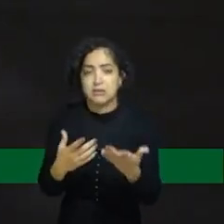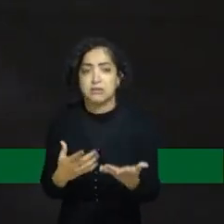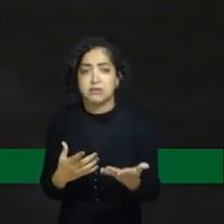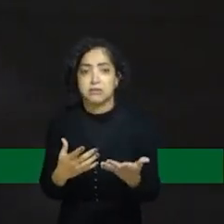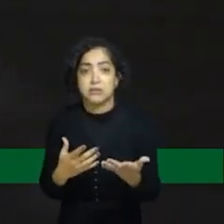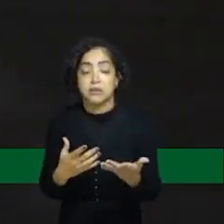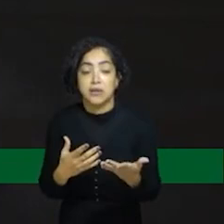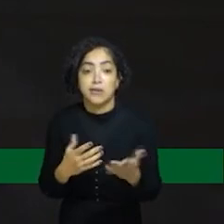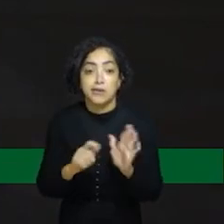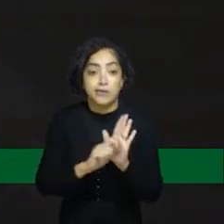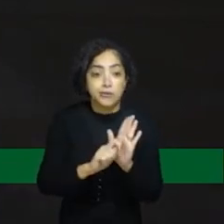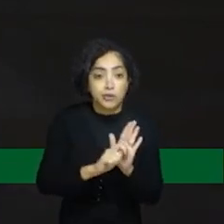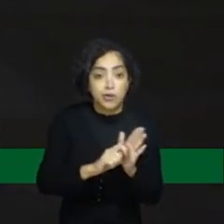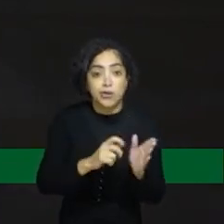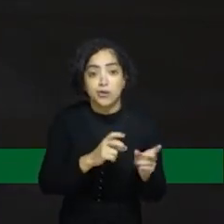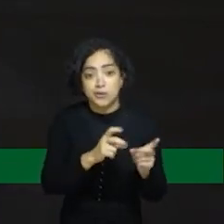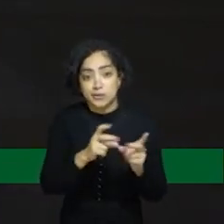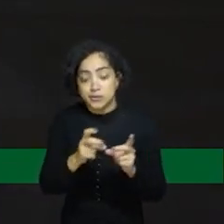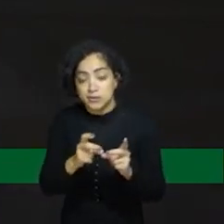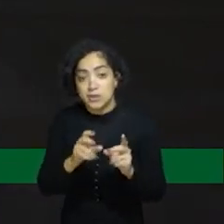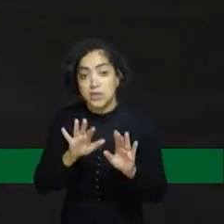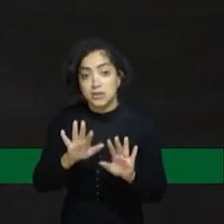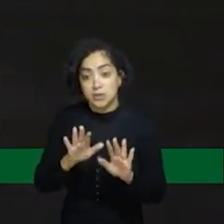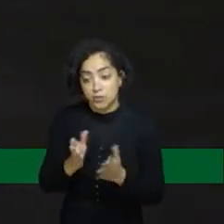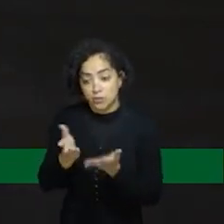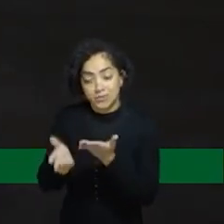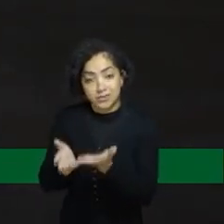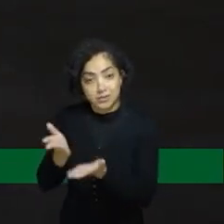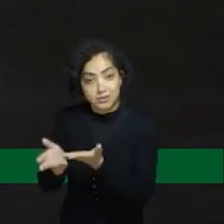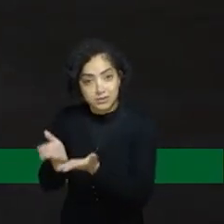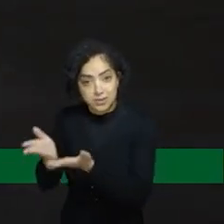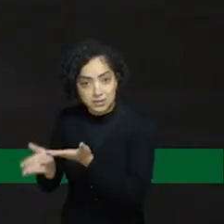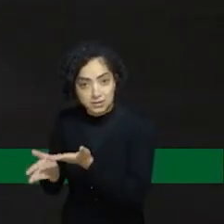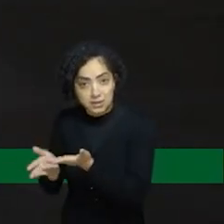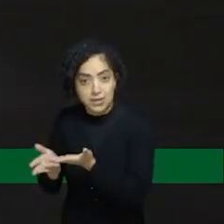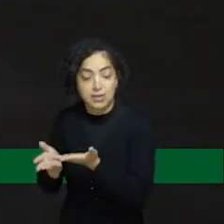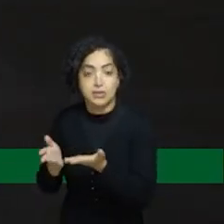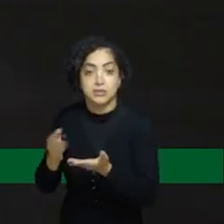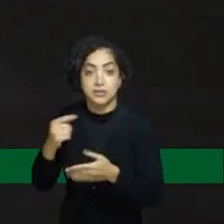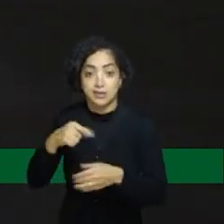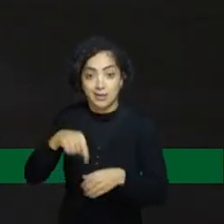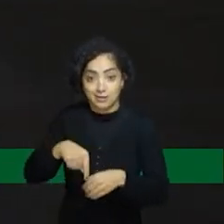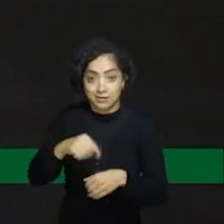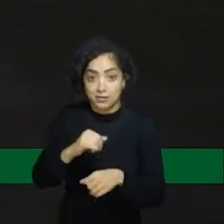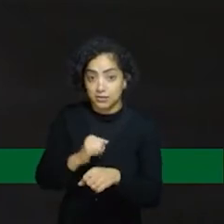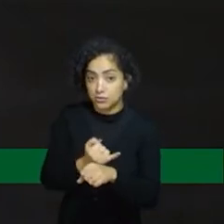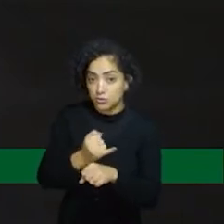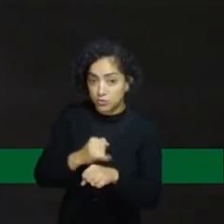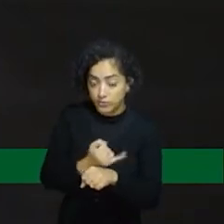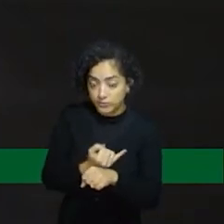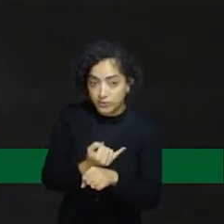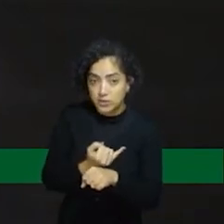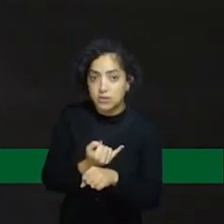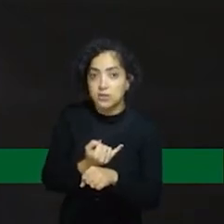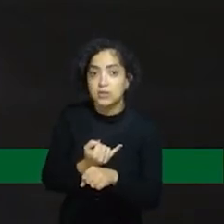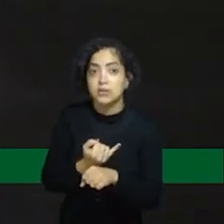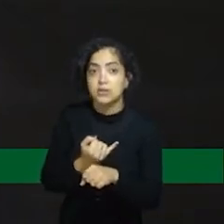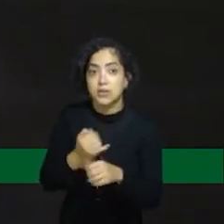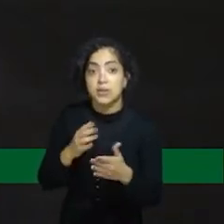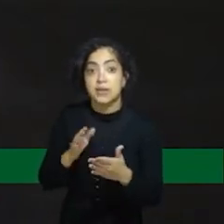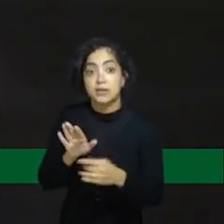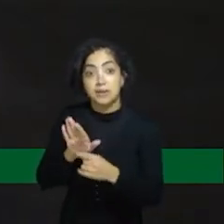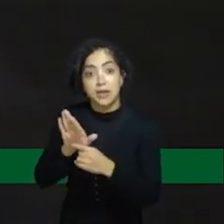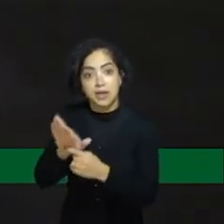de drogas. Então, o Instituto, quando atende uma criança nos bairros de Joinville, ele está atacando também